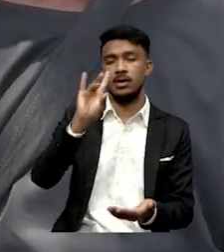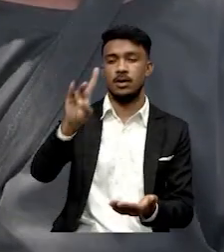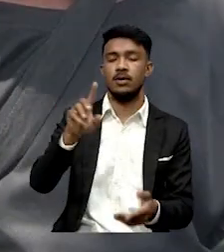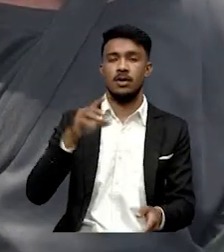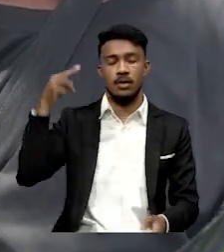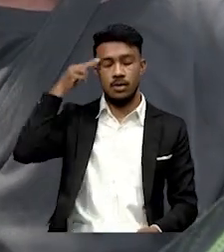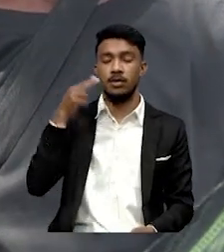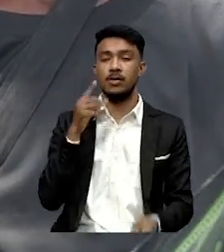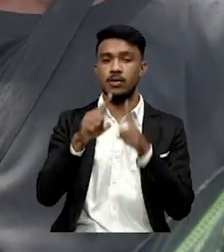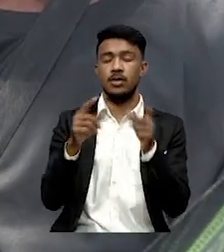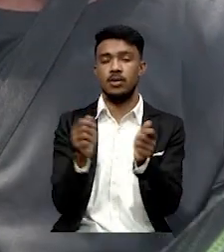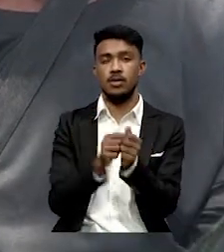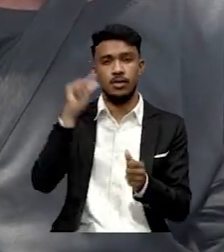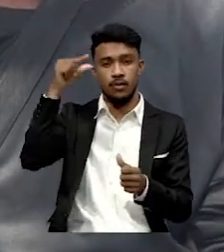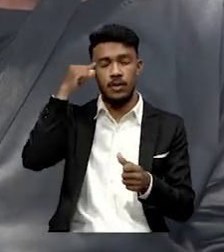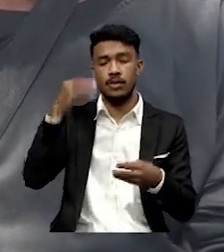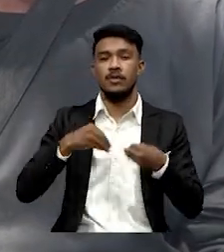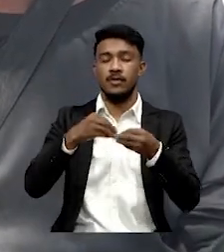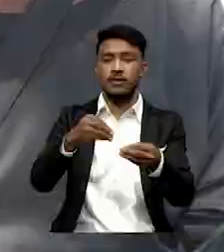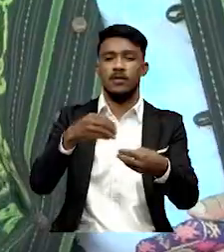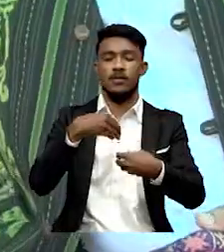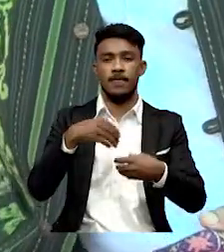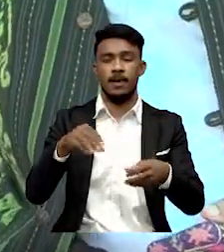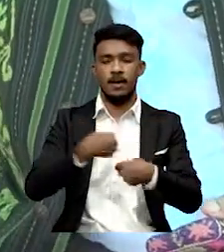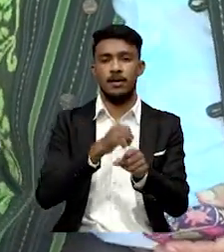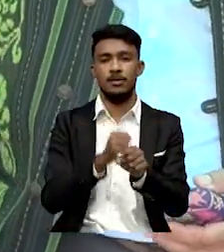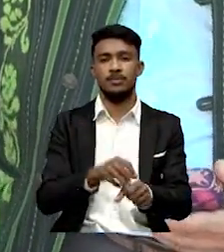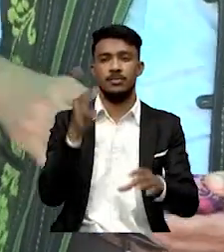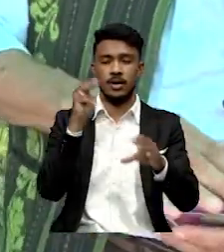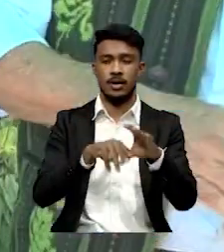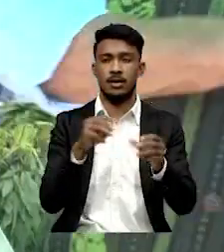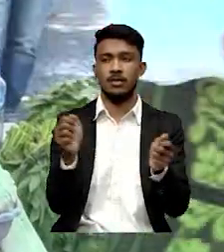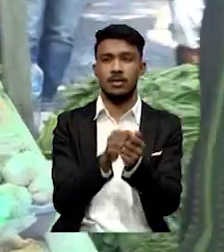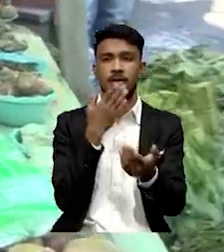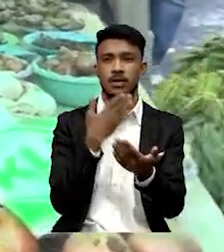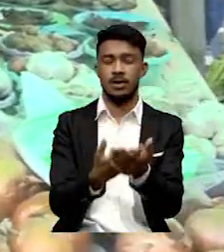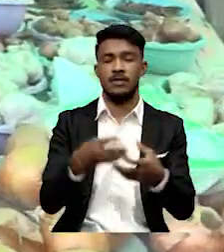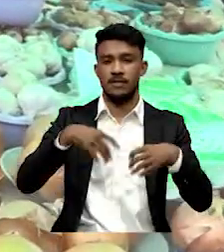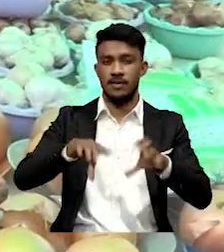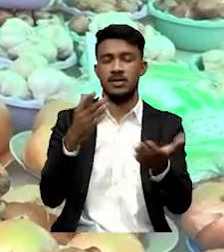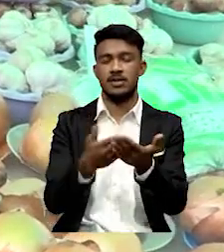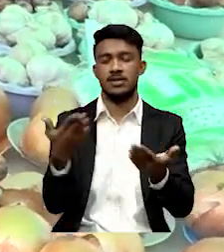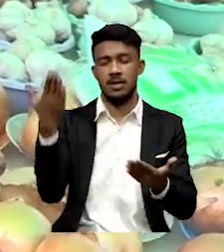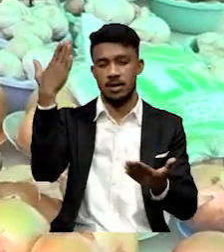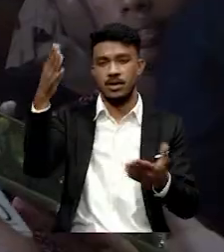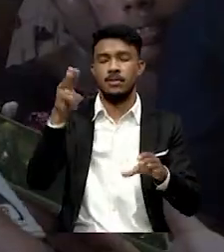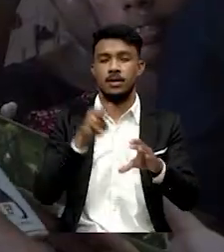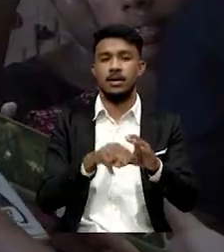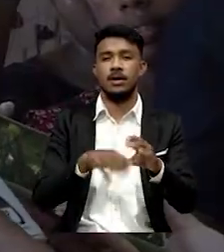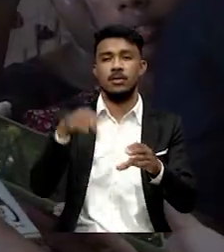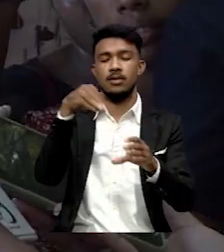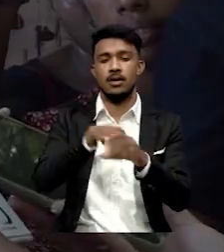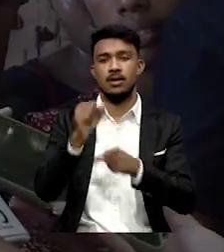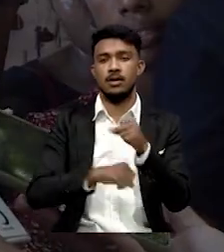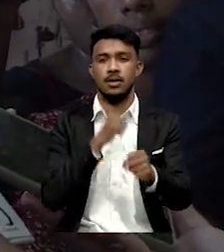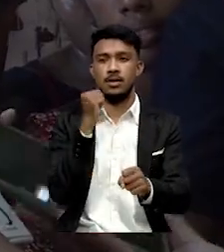governo atu hari mercado nebe qualidade, atu negociante sira, bele faan sir nesasan no produto e mercado laran. Se eu tinha sir